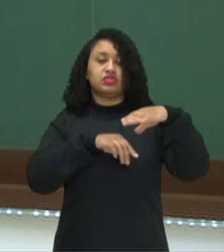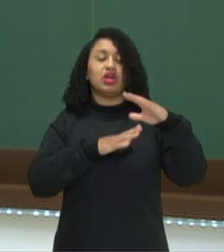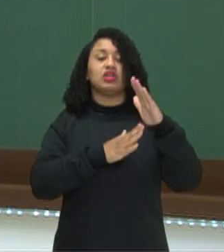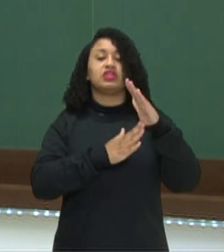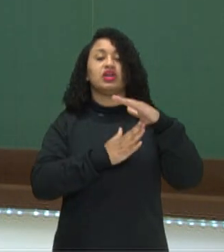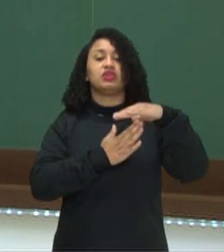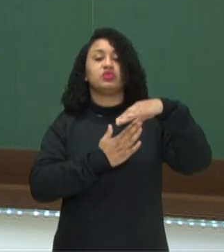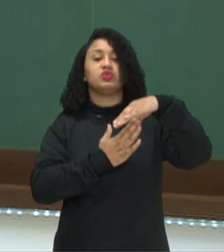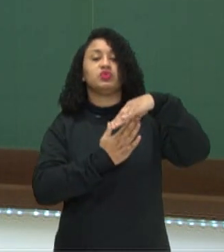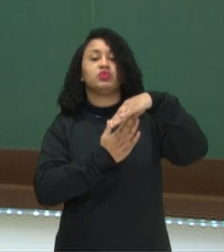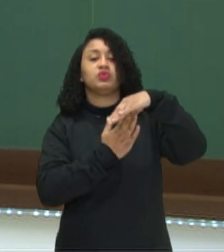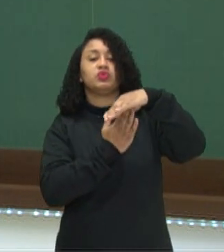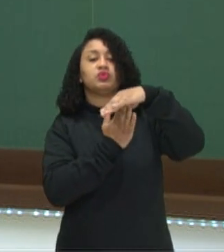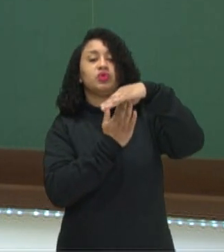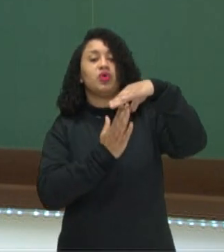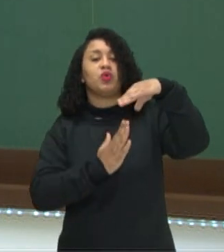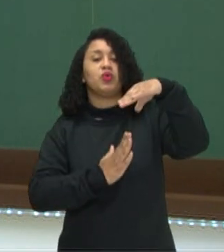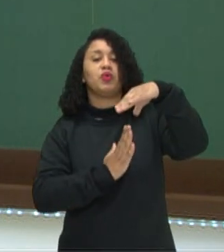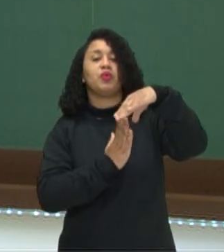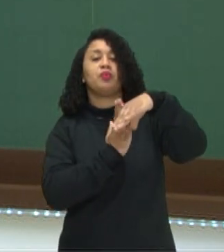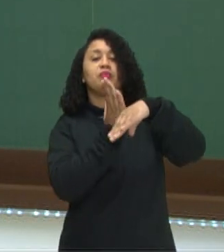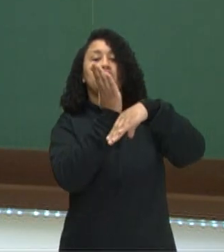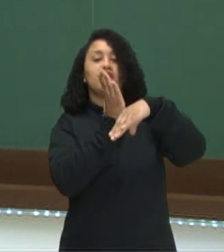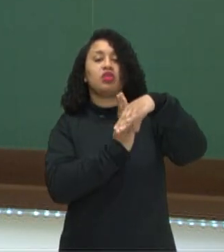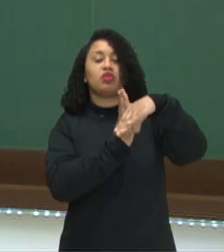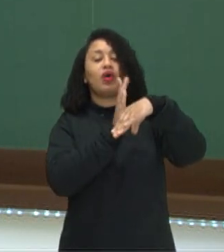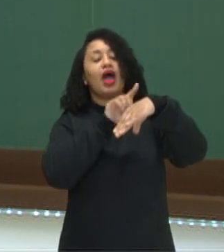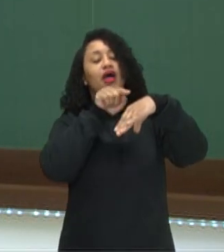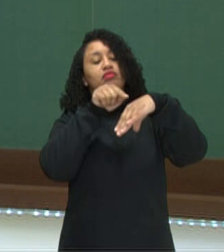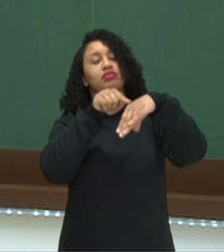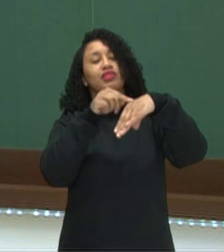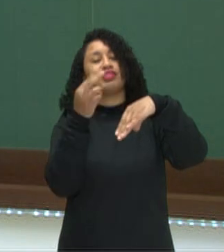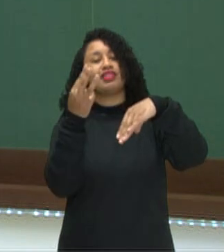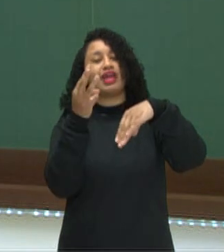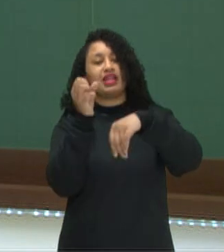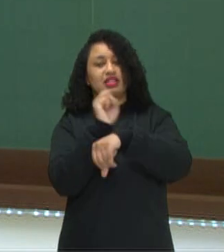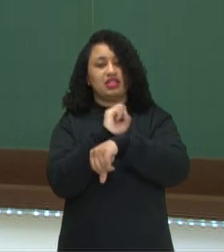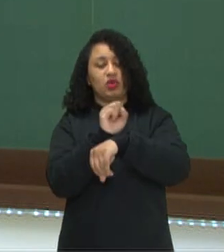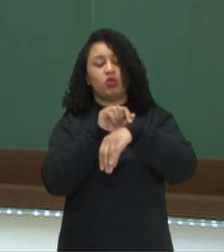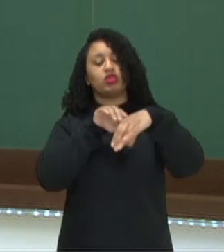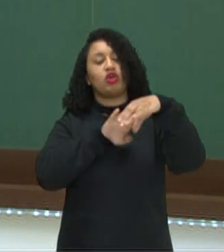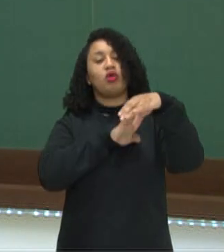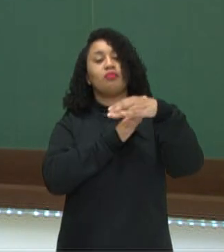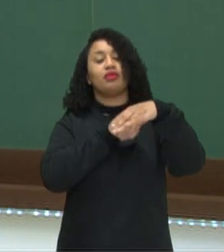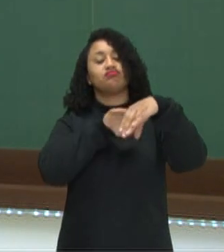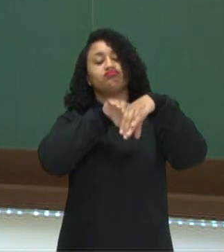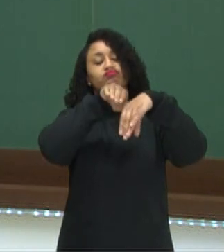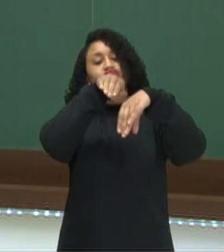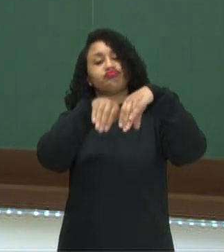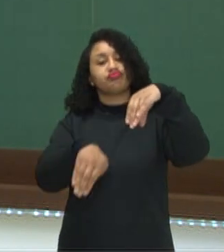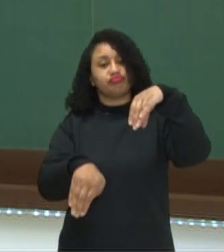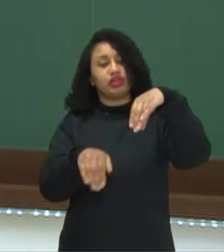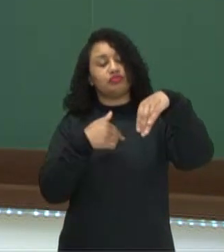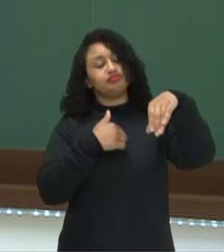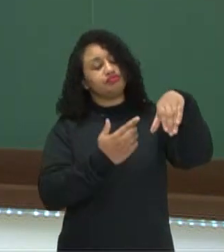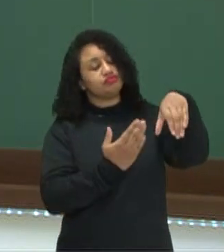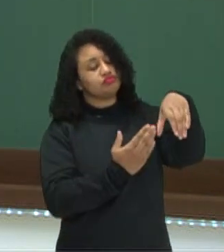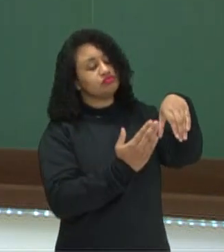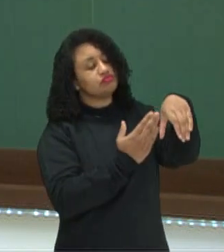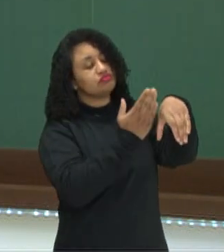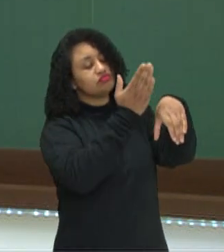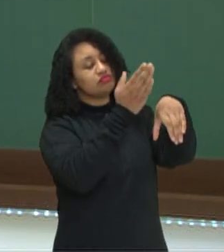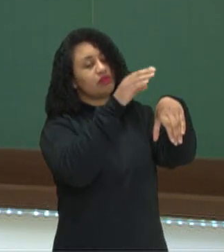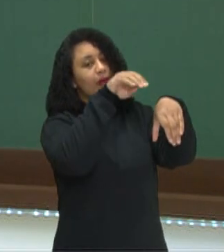seja, crescente, e ela começa a decrescer. Então, ocorre uma mudança no movimento dessa pedra, né?